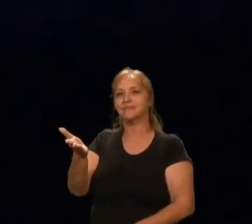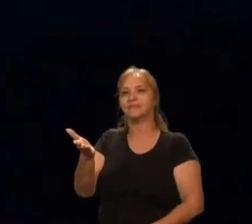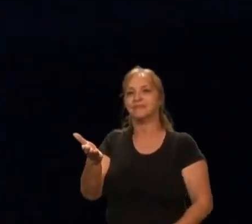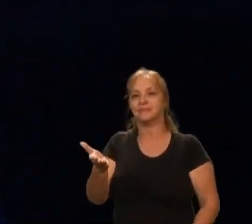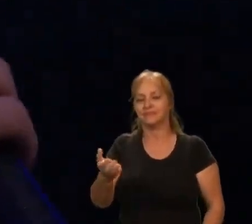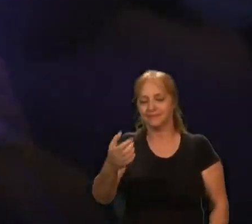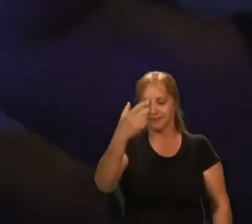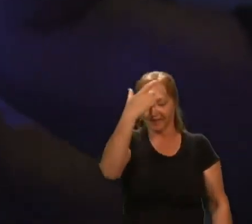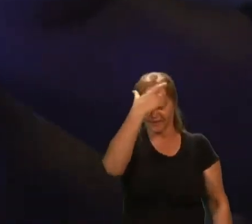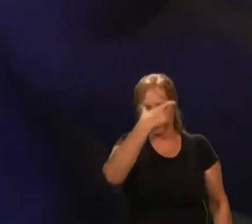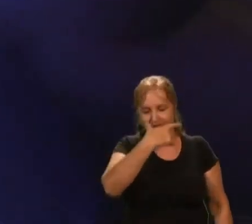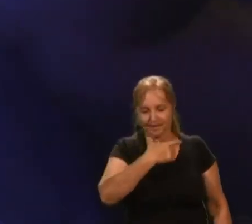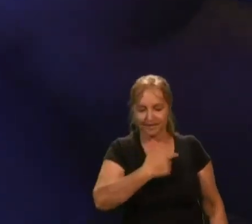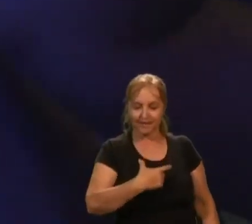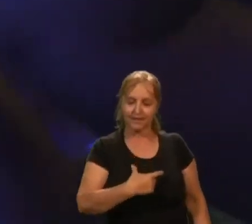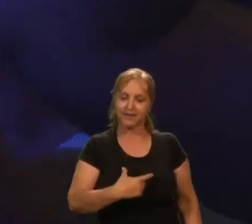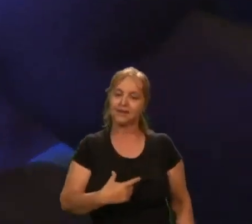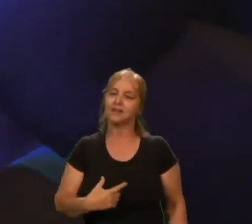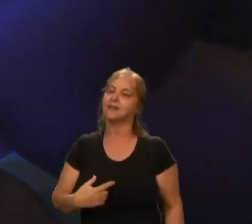sou tua noiva